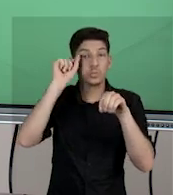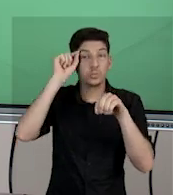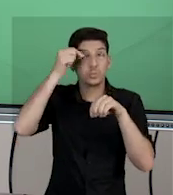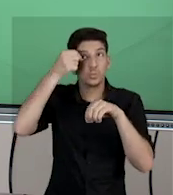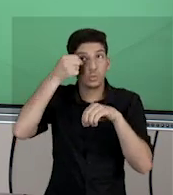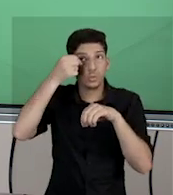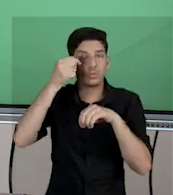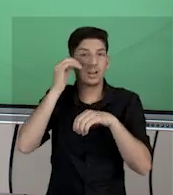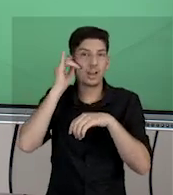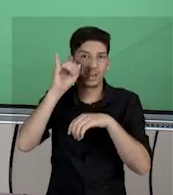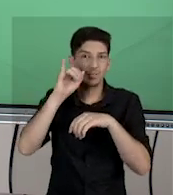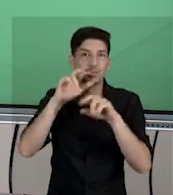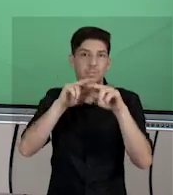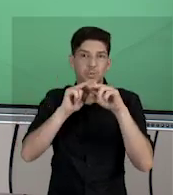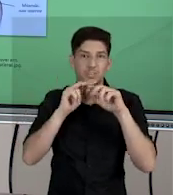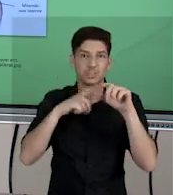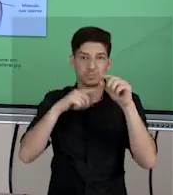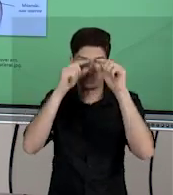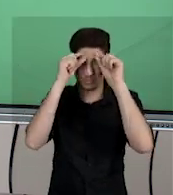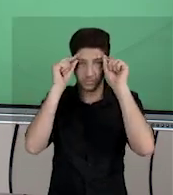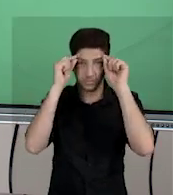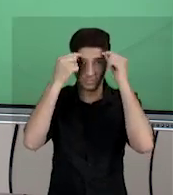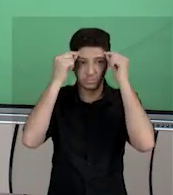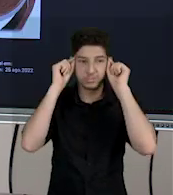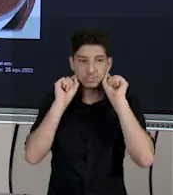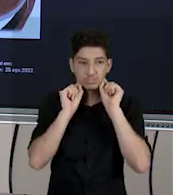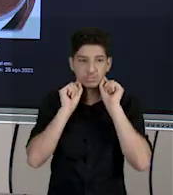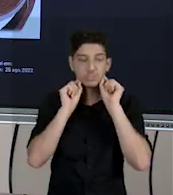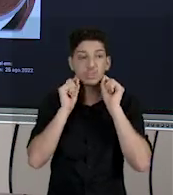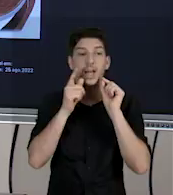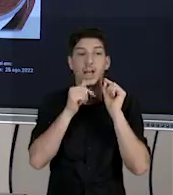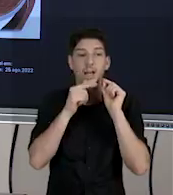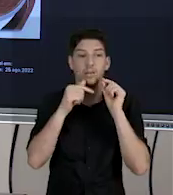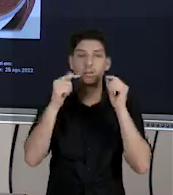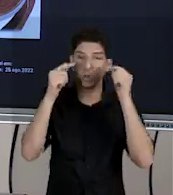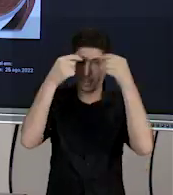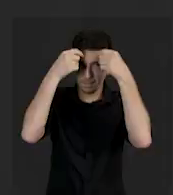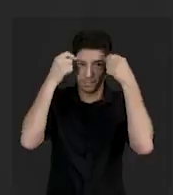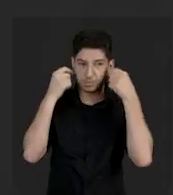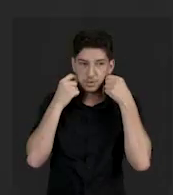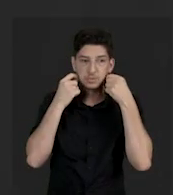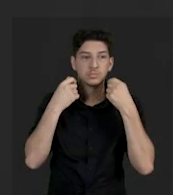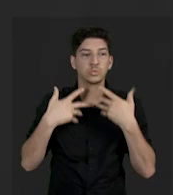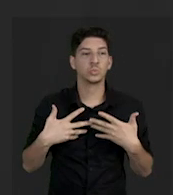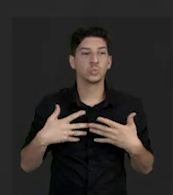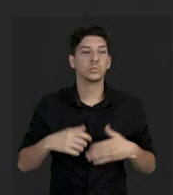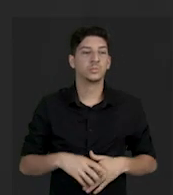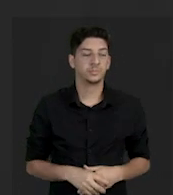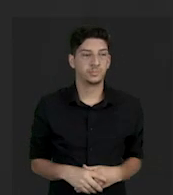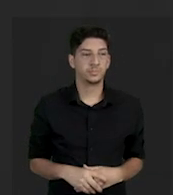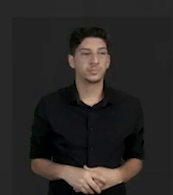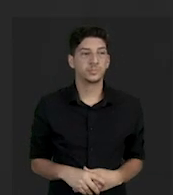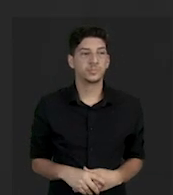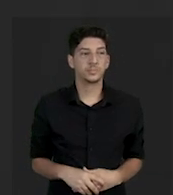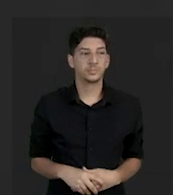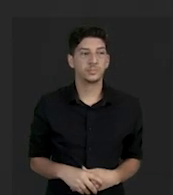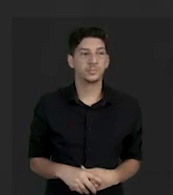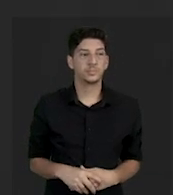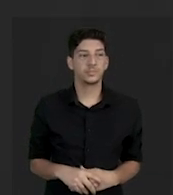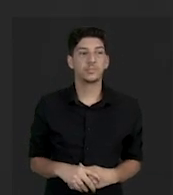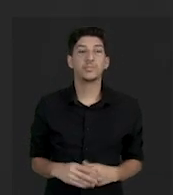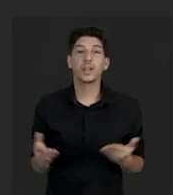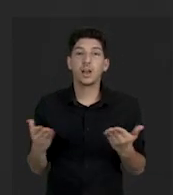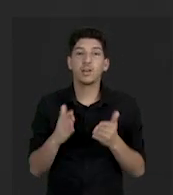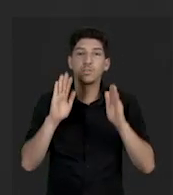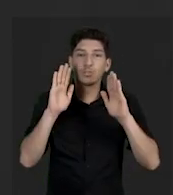ocular. Então, vendo os olhos mais de perto, o que a gente tem? Vamos esquecer um pouco o supercílio e vamos